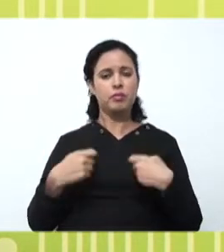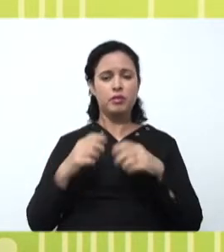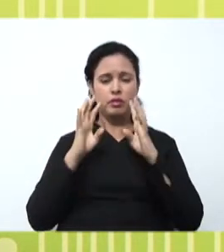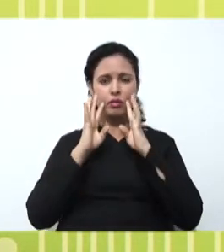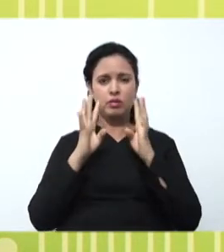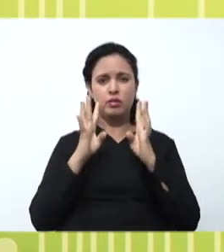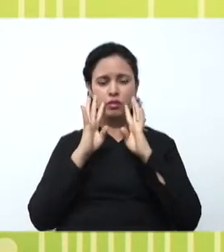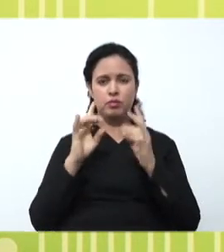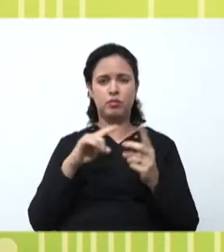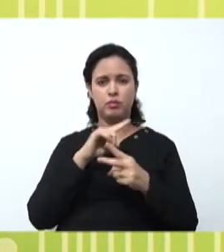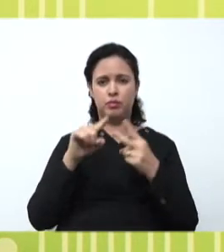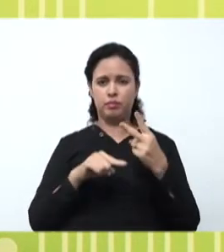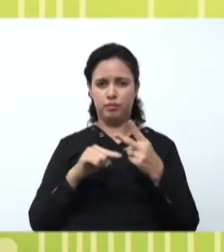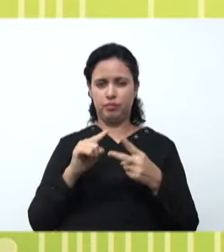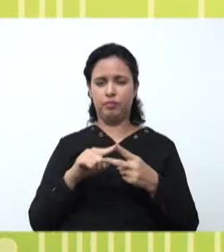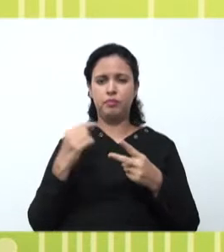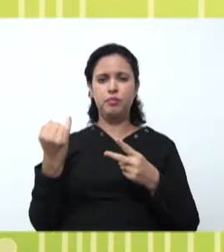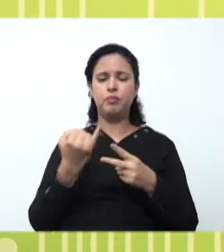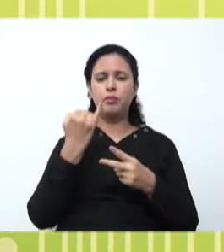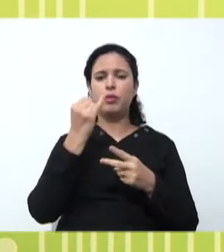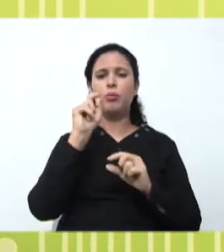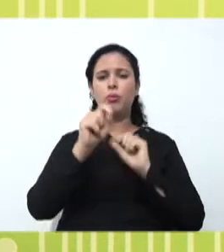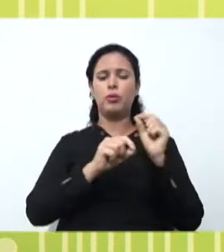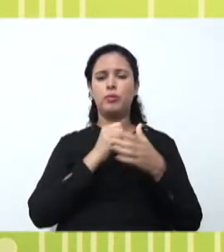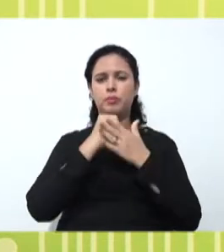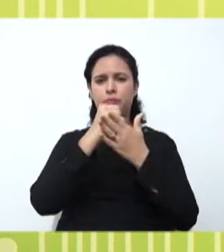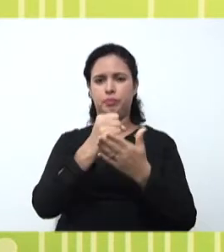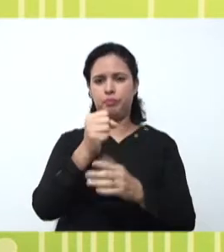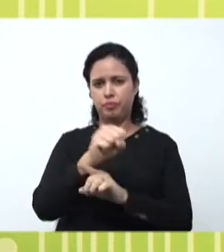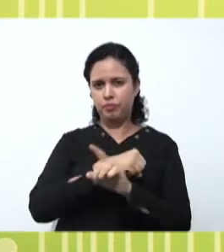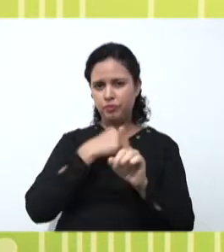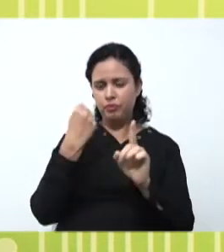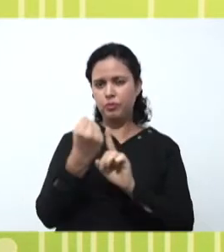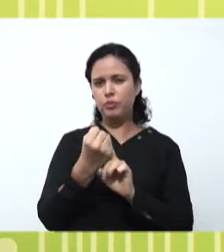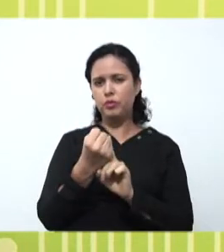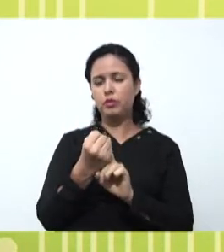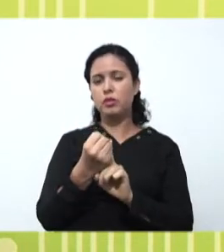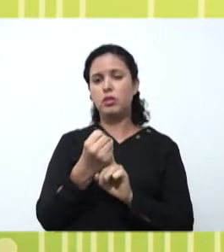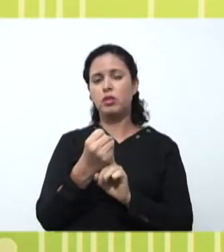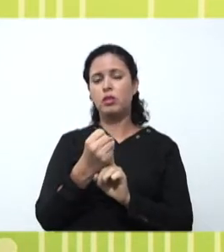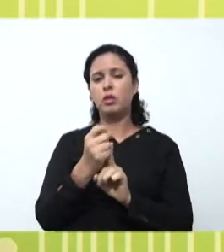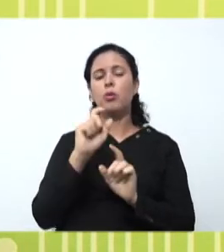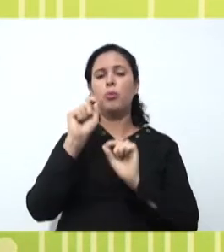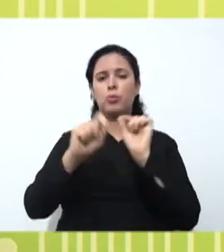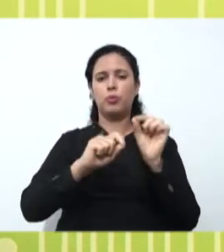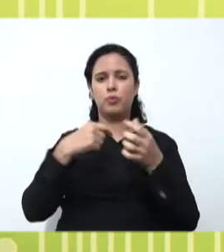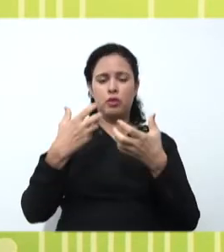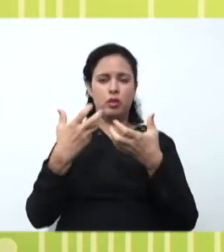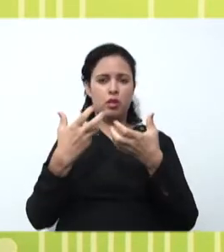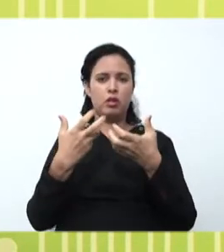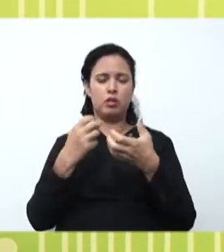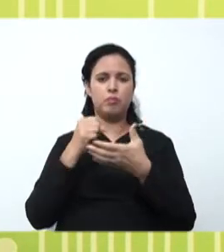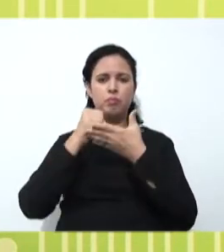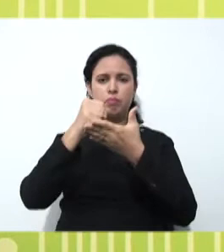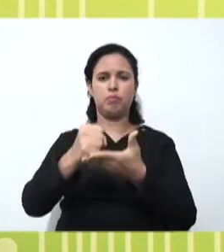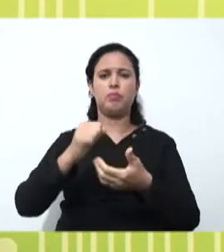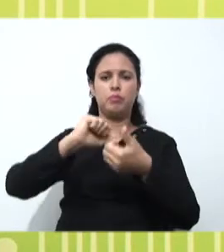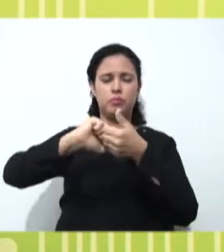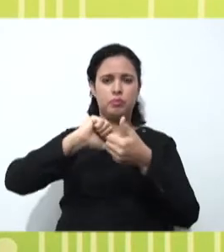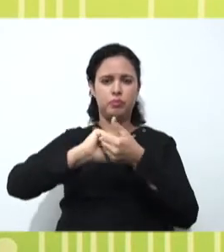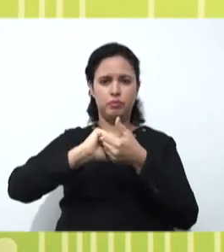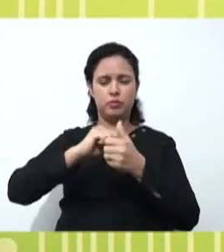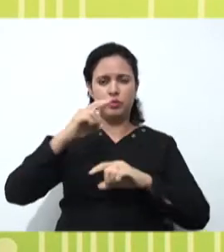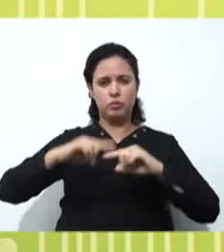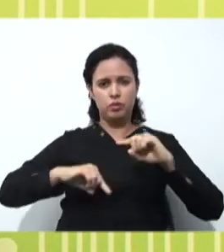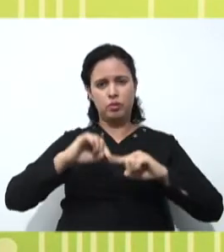atenção nesses dois elementos. O que eu ofereço para a sociedade e o que eu quero oferecer em termos de qualidade de um produto ou